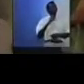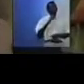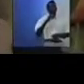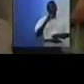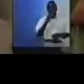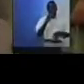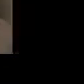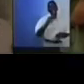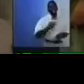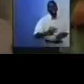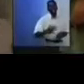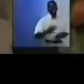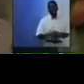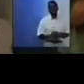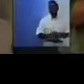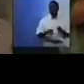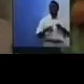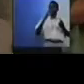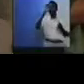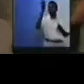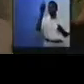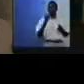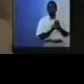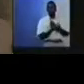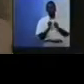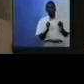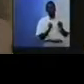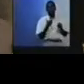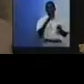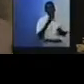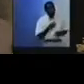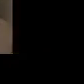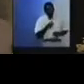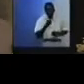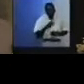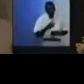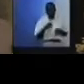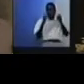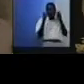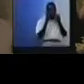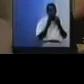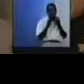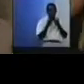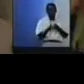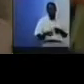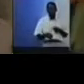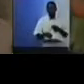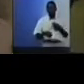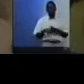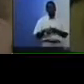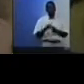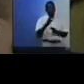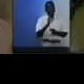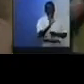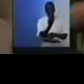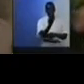E o Senhor tira da gente. Você não precisa ter vergonha disso, não. O terrível é ficar